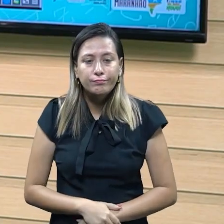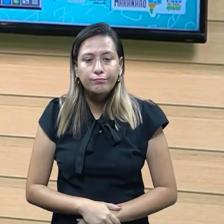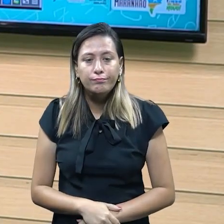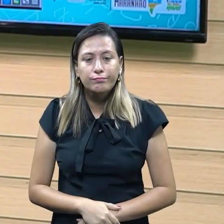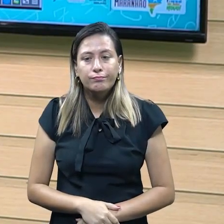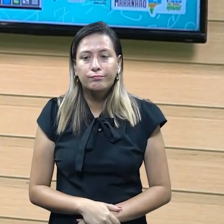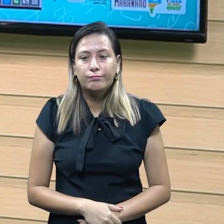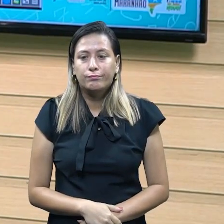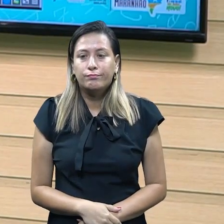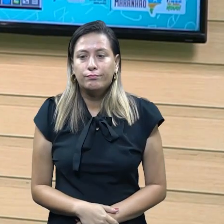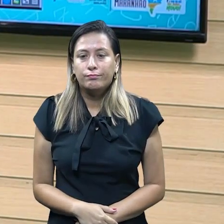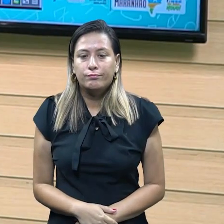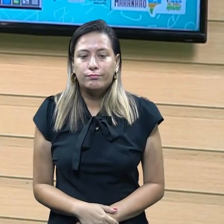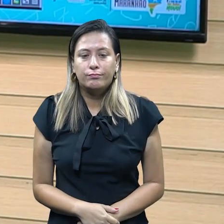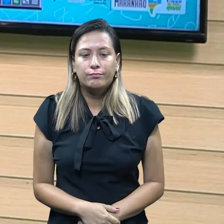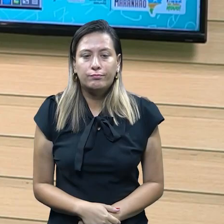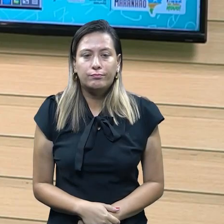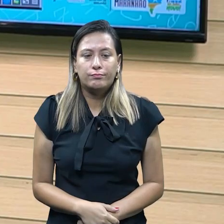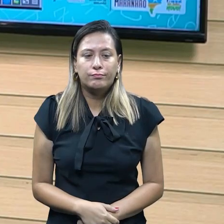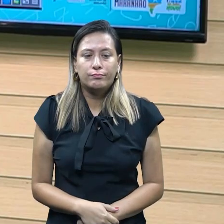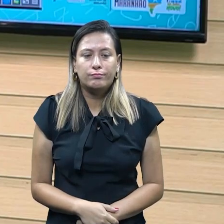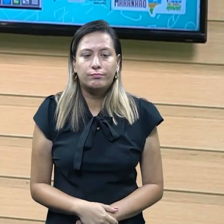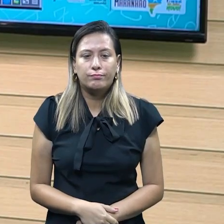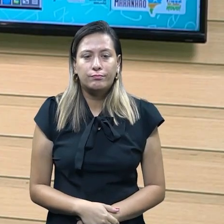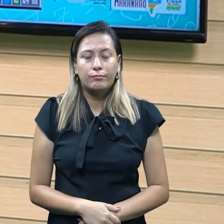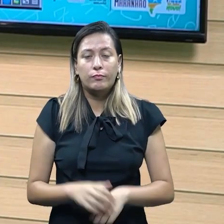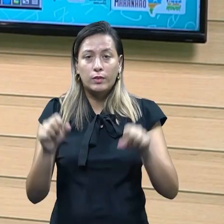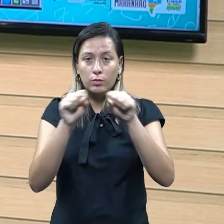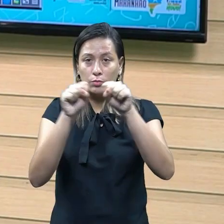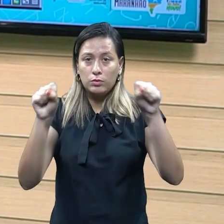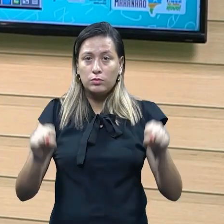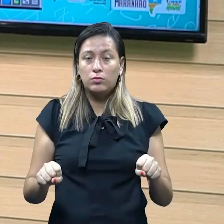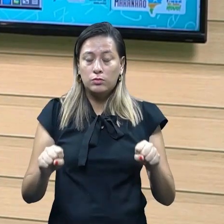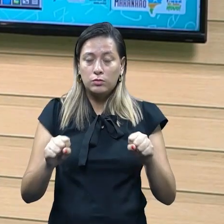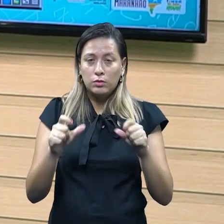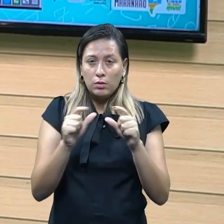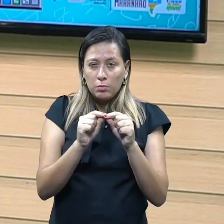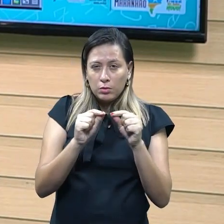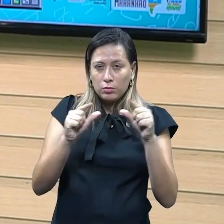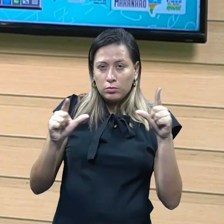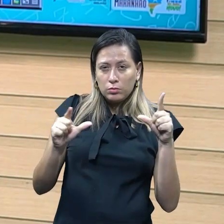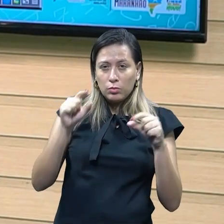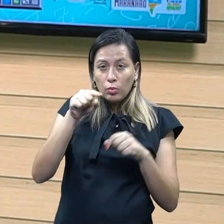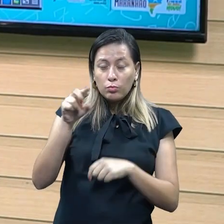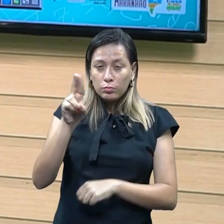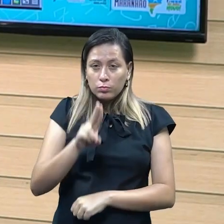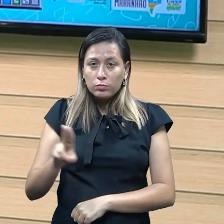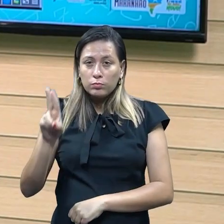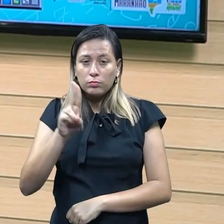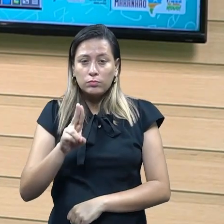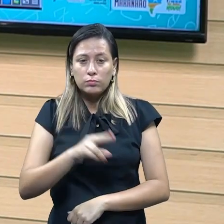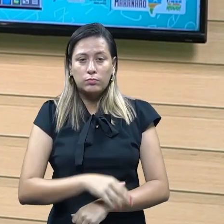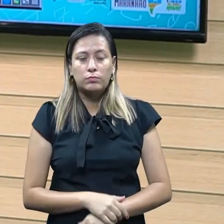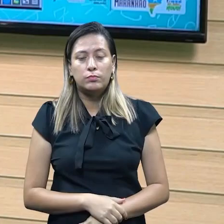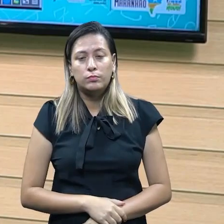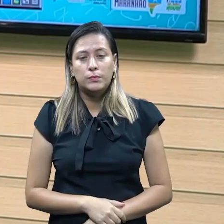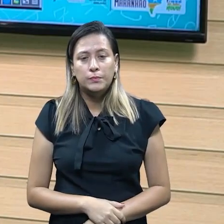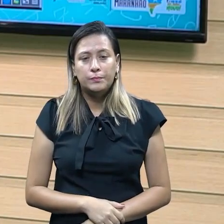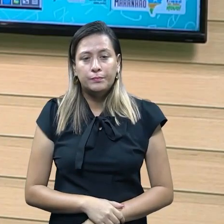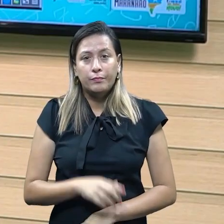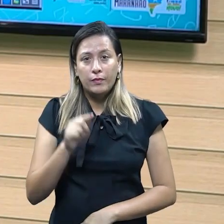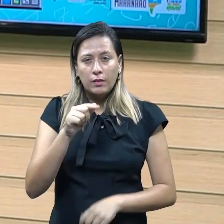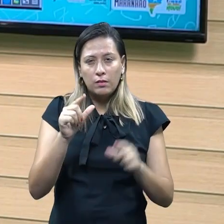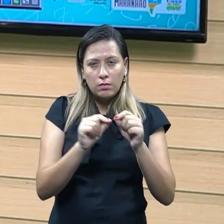dentro dessas normas. Então, o sistema zoom, quando você estiver utilizando, por mais que